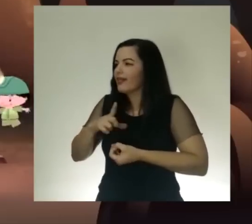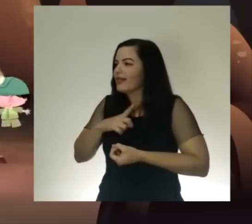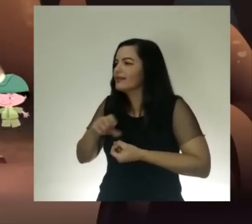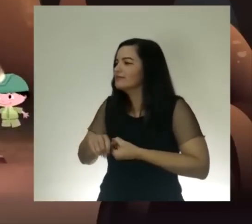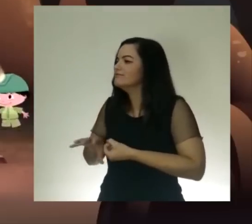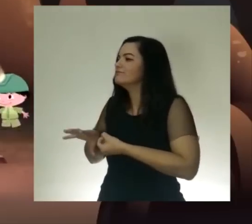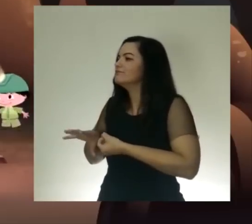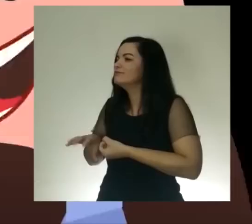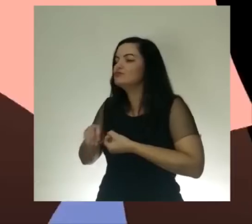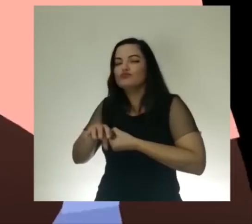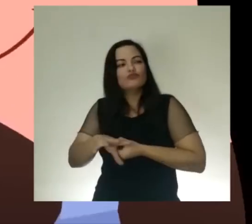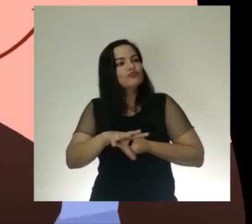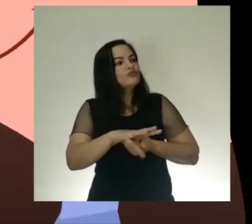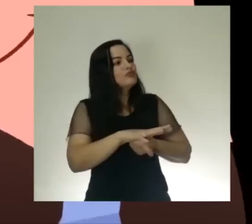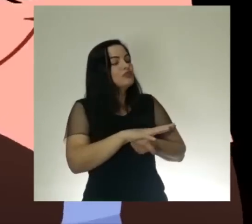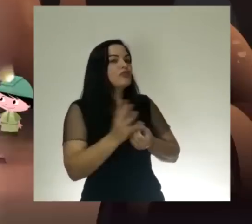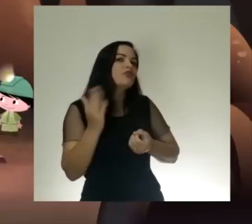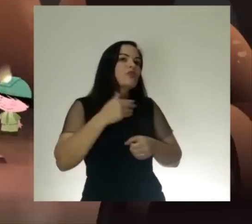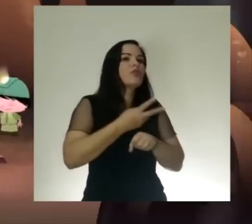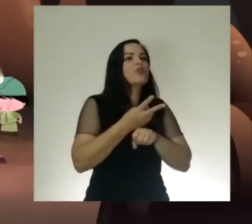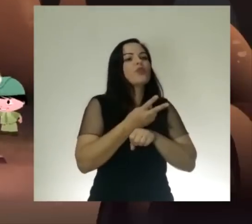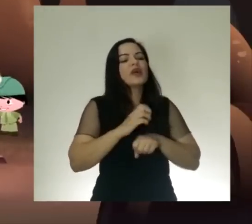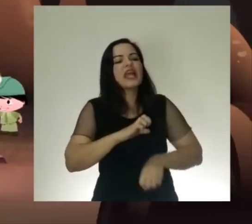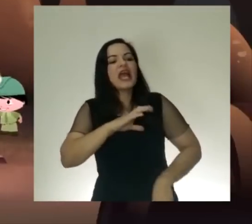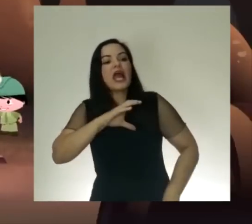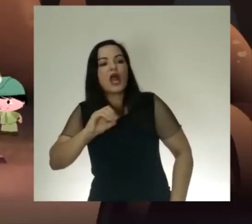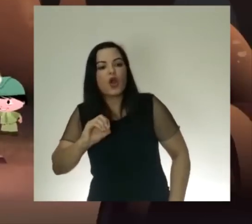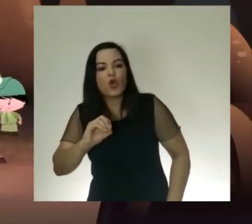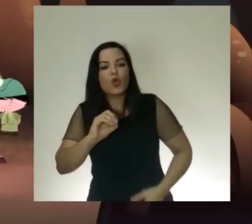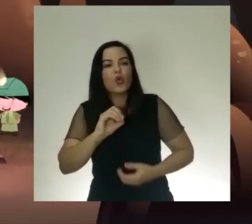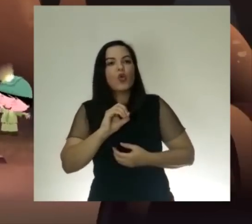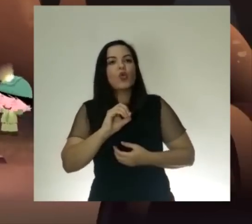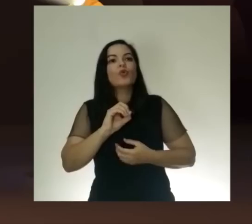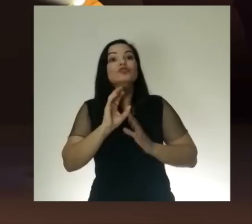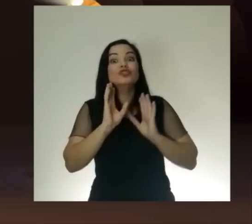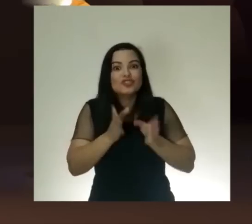Vamos ver se a gente acha um eco. Eco, eco...